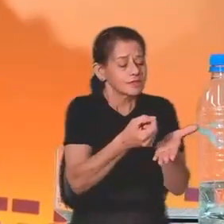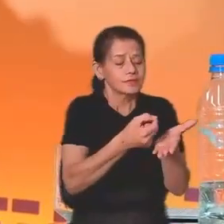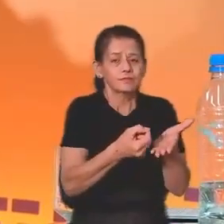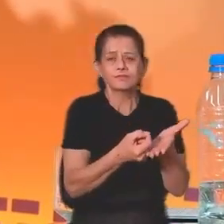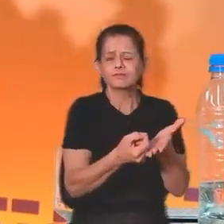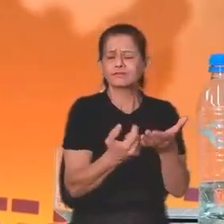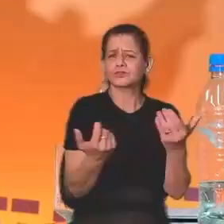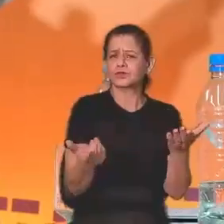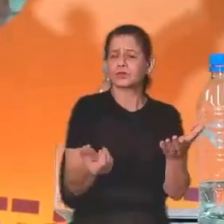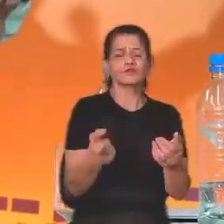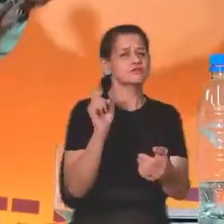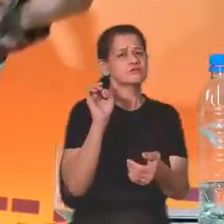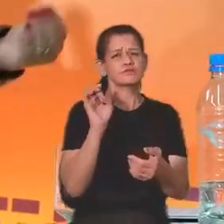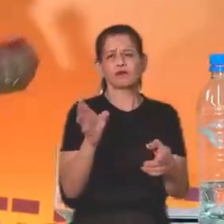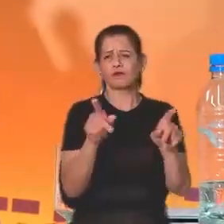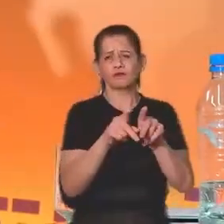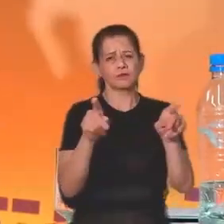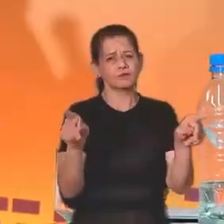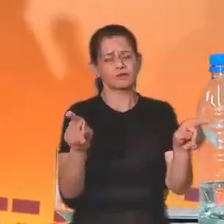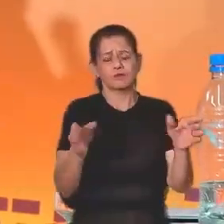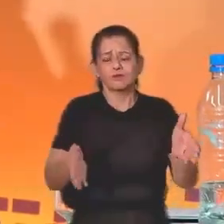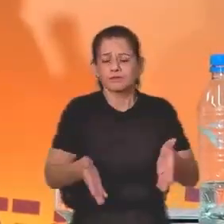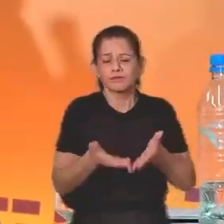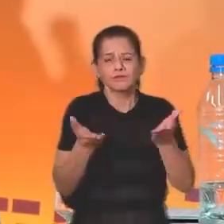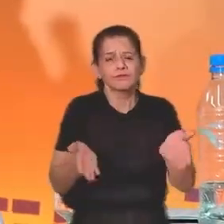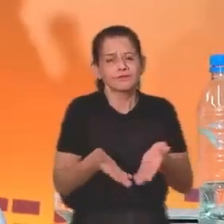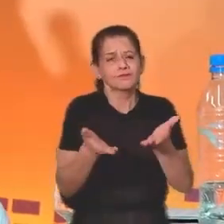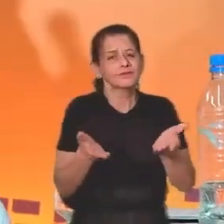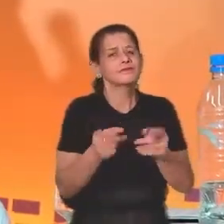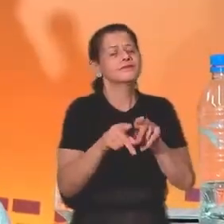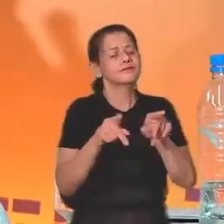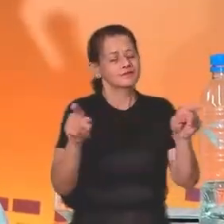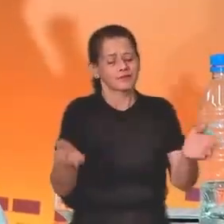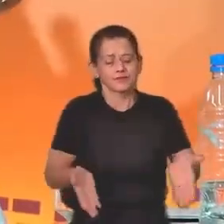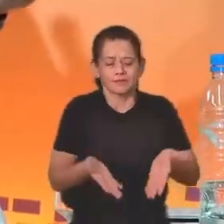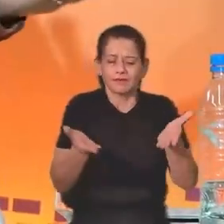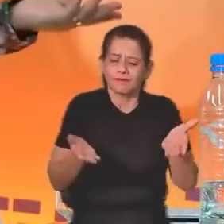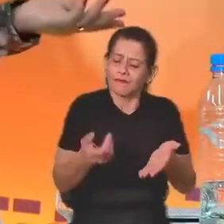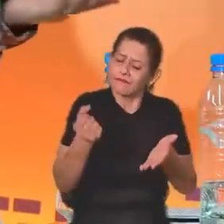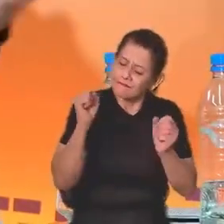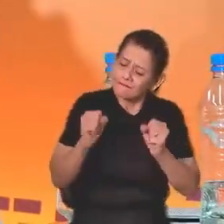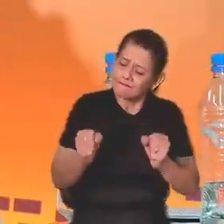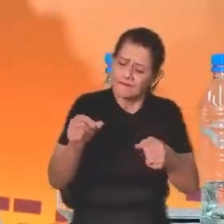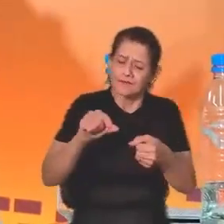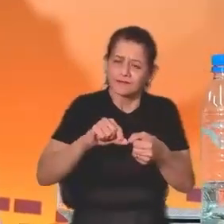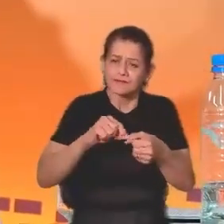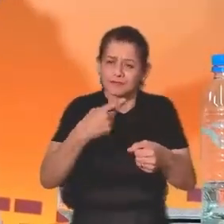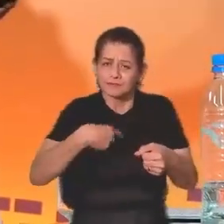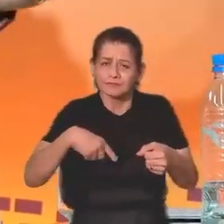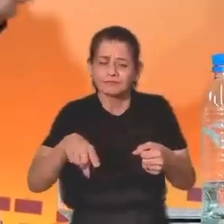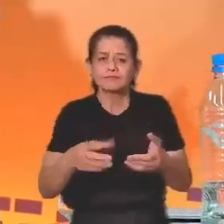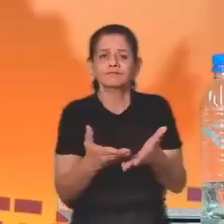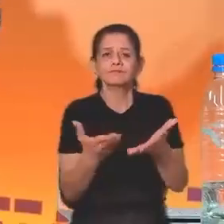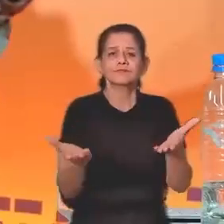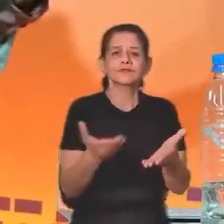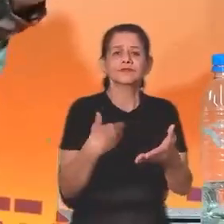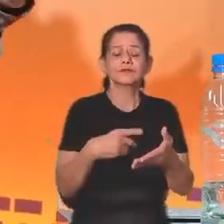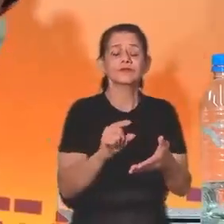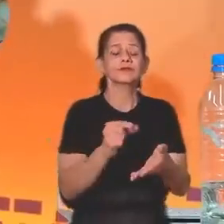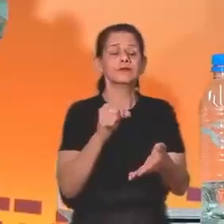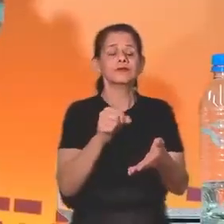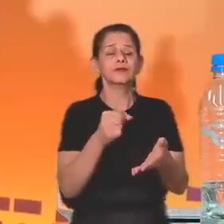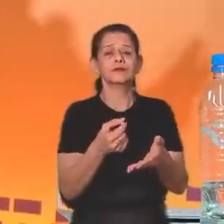necessariamente o professor a incentivar, né? Claro que o professor que incentiva, ele está